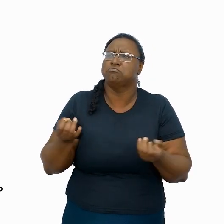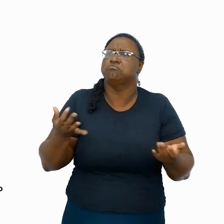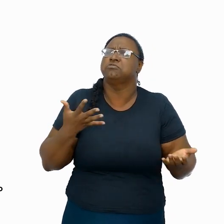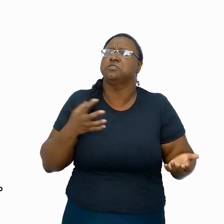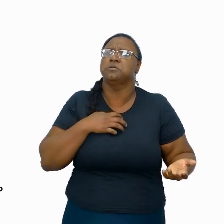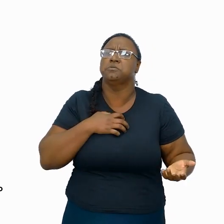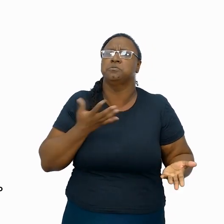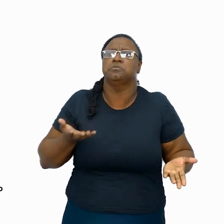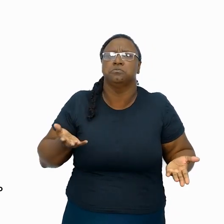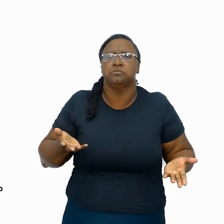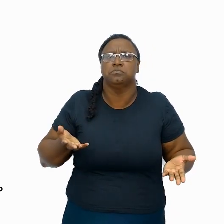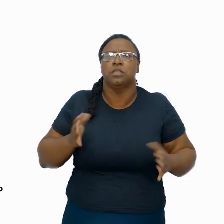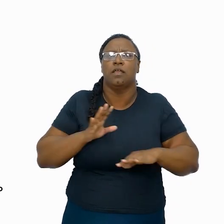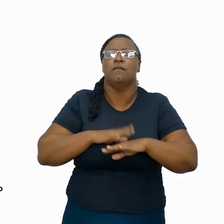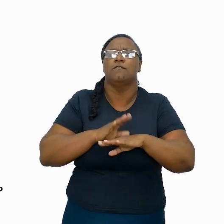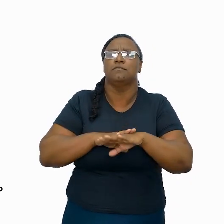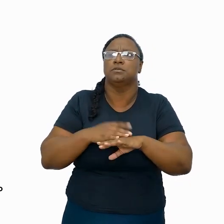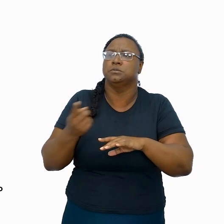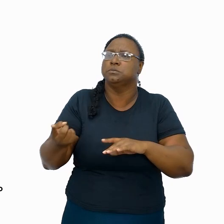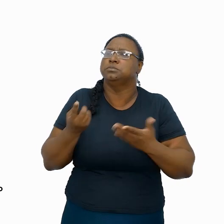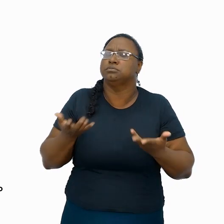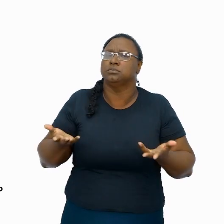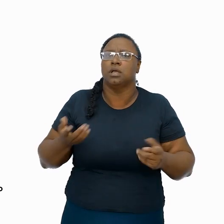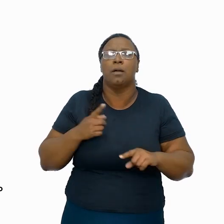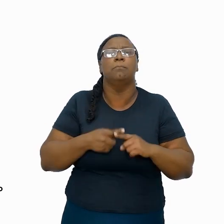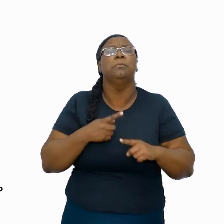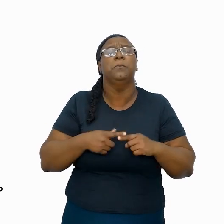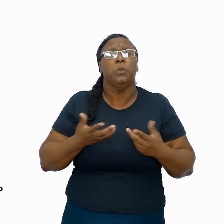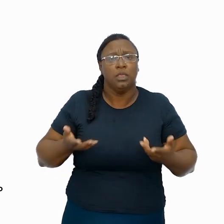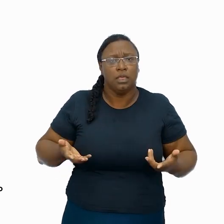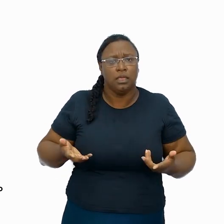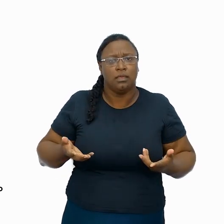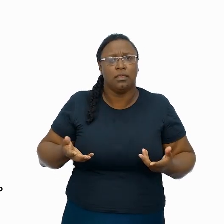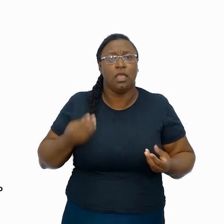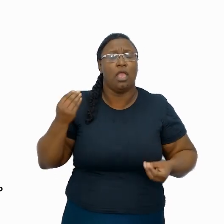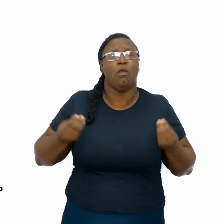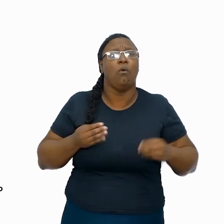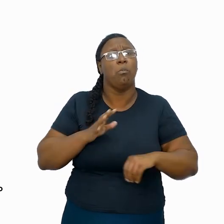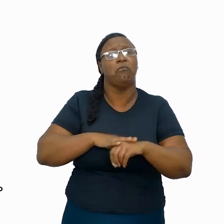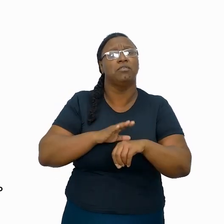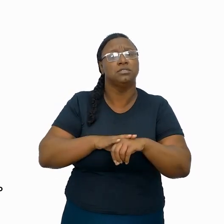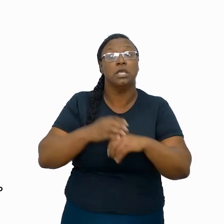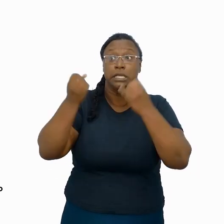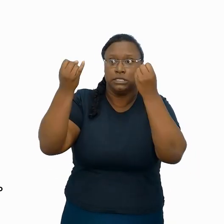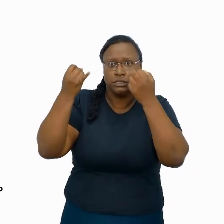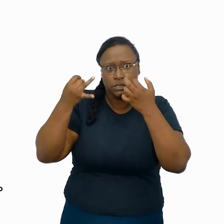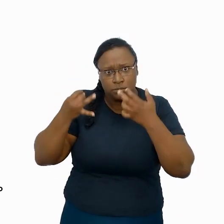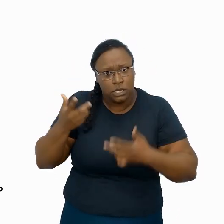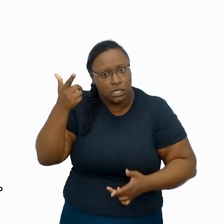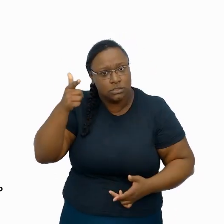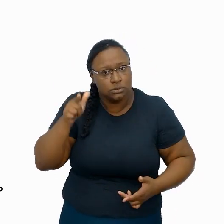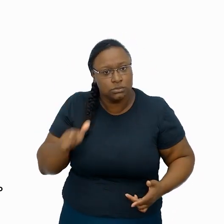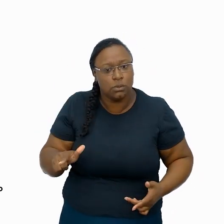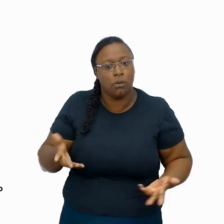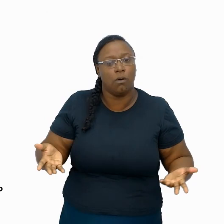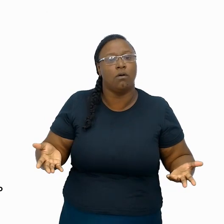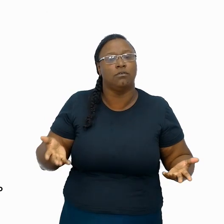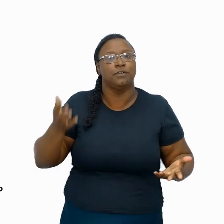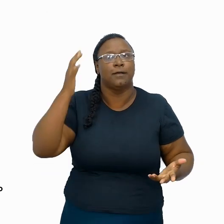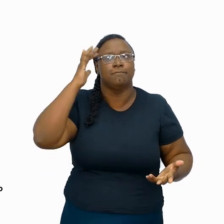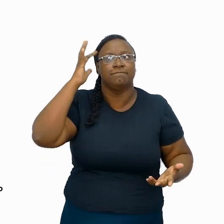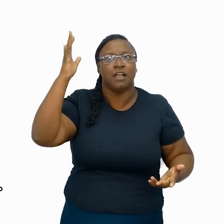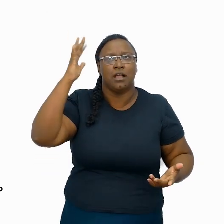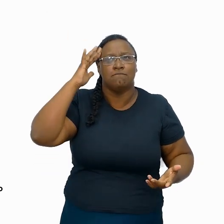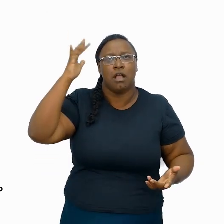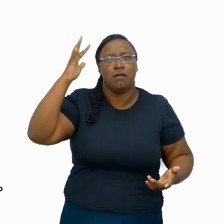você explicar esse fenômeno dessa forma? Como que foi feito, né? Explique de novo, levando em consideração o que refletiu.